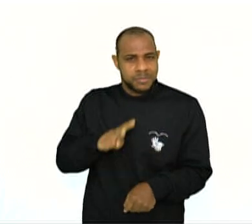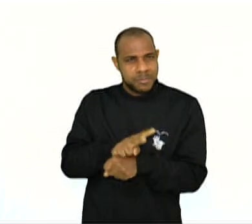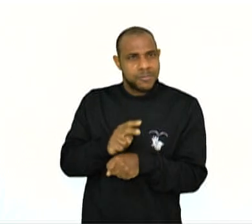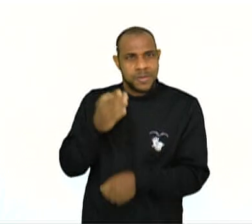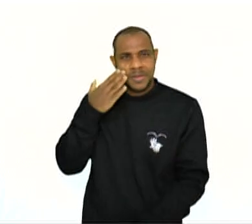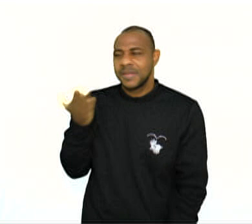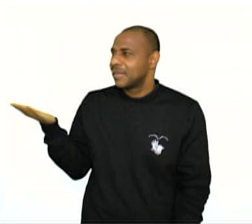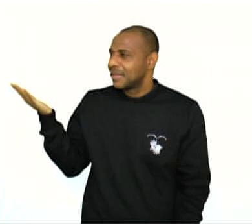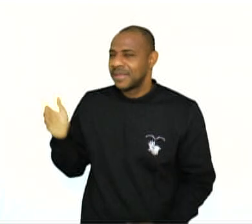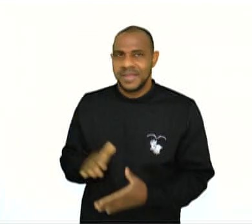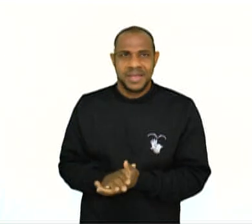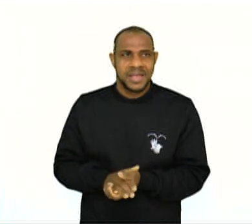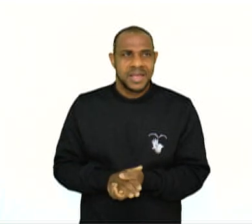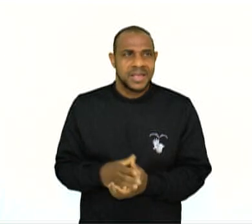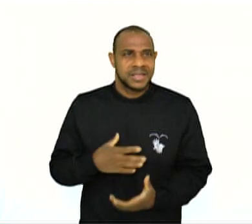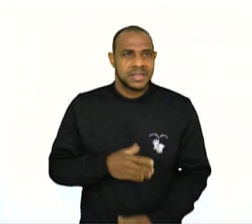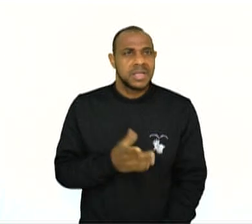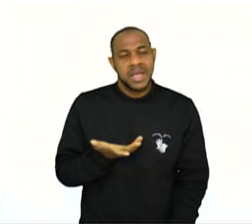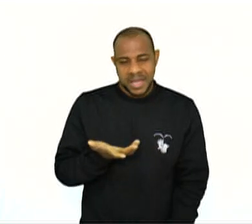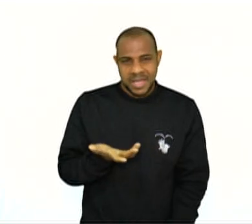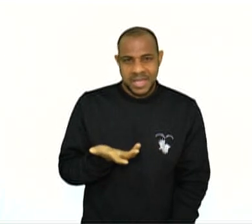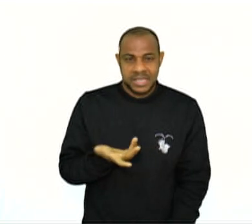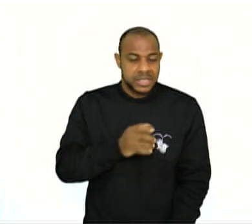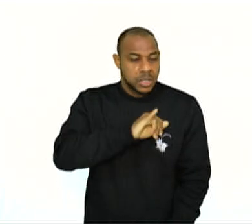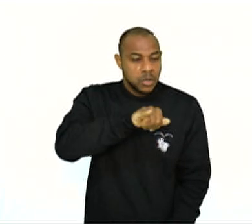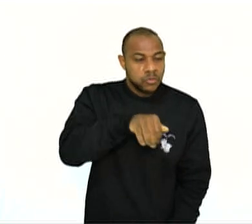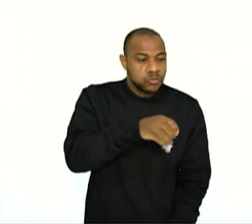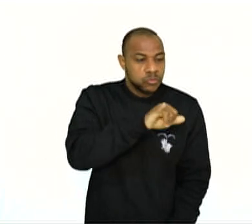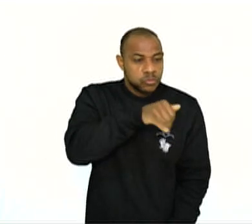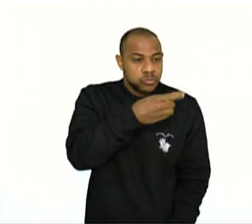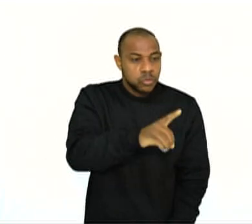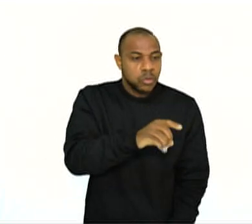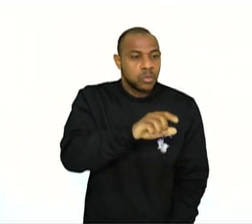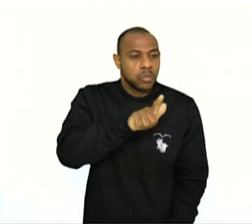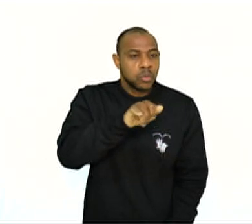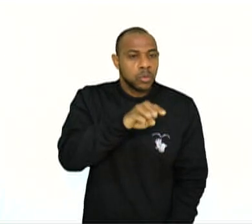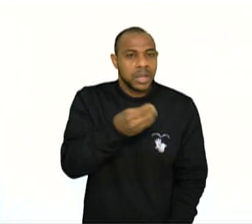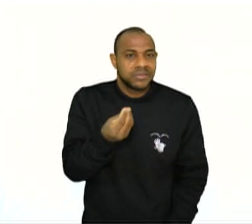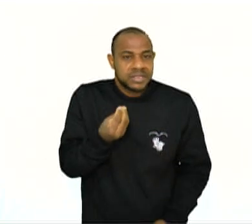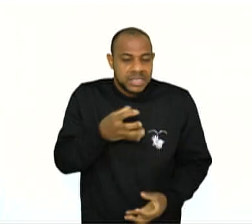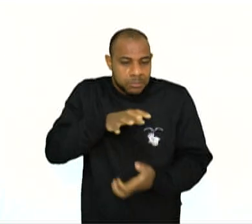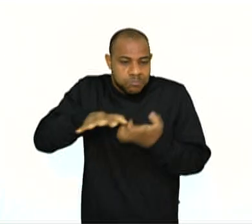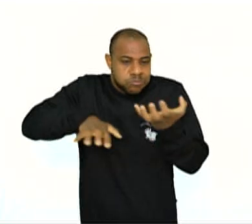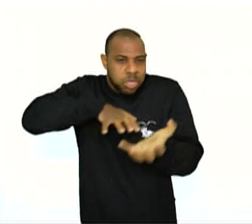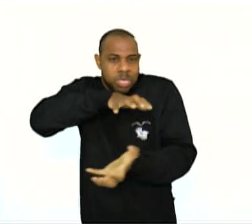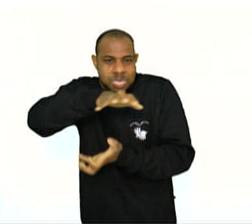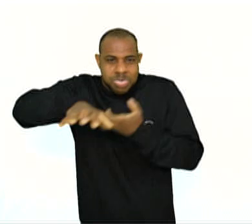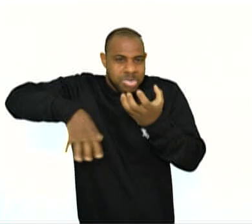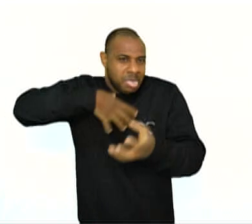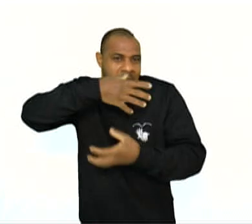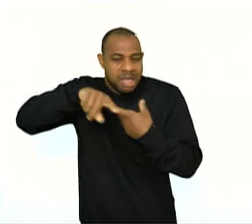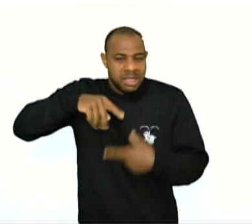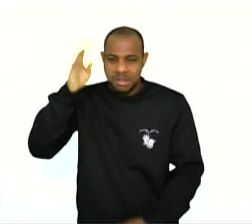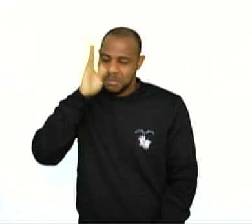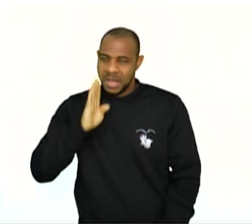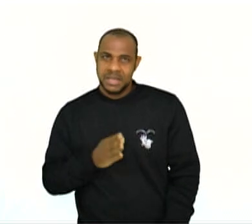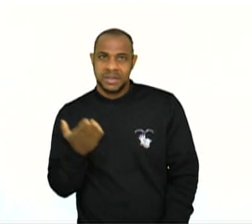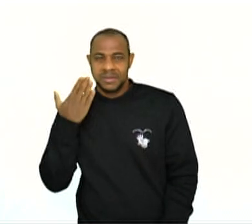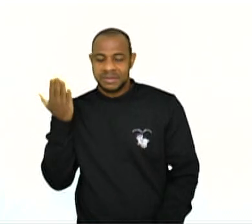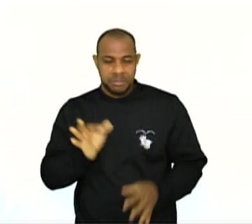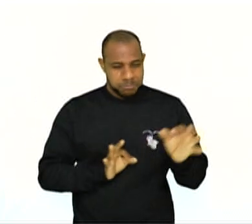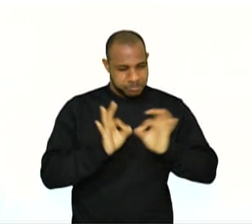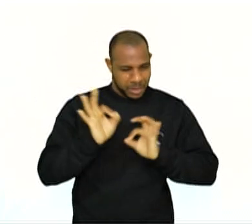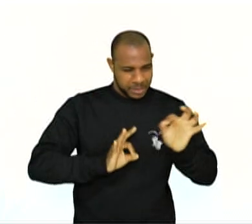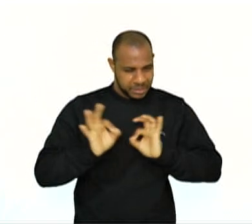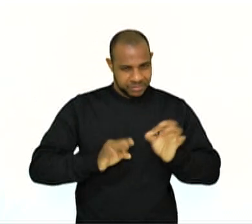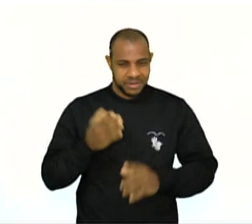João Goulart estava planejando uma revolução no Brasil. Restabelecer a ordem social, conter o avanço da corrupção do comunismo, retomar